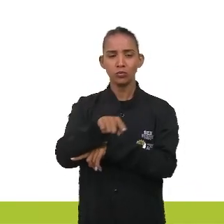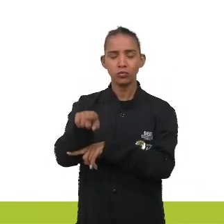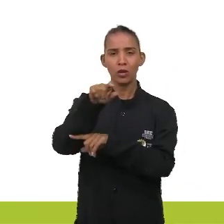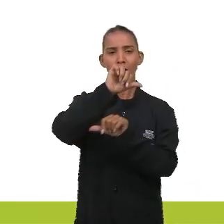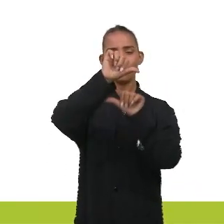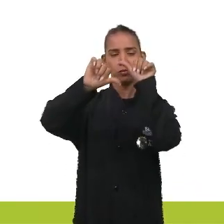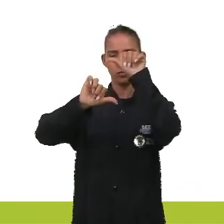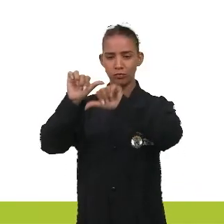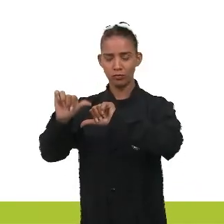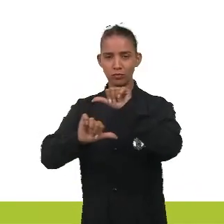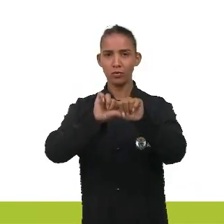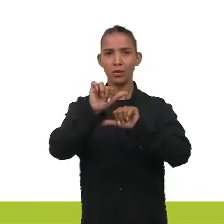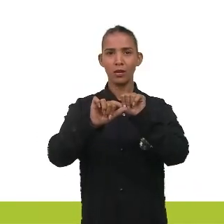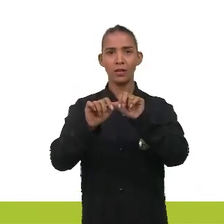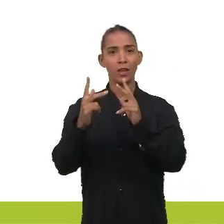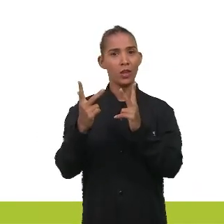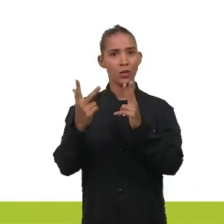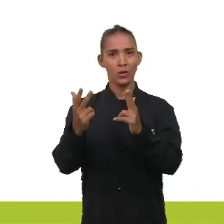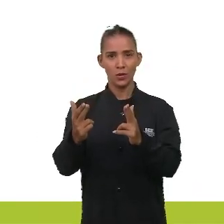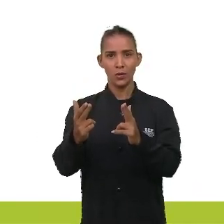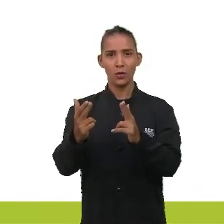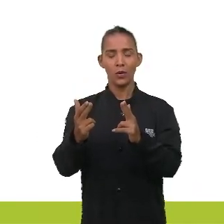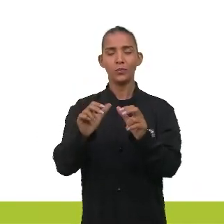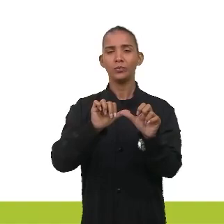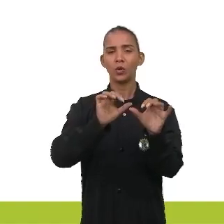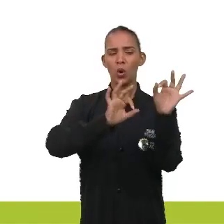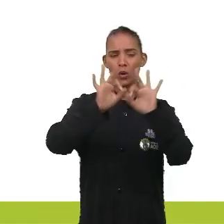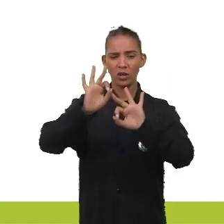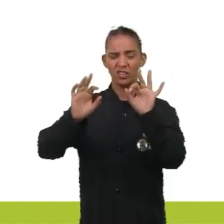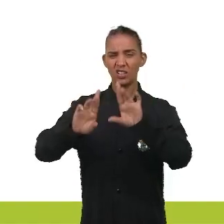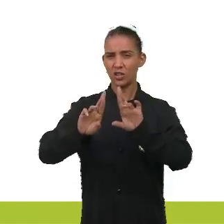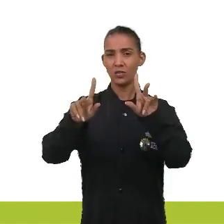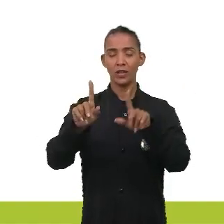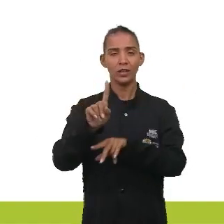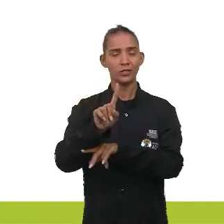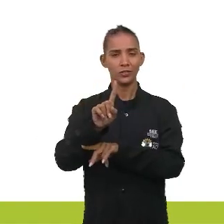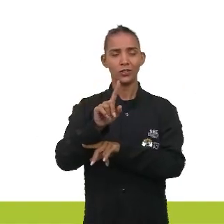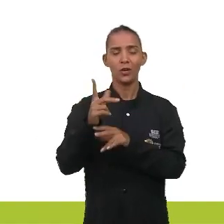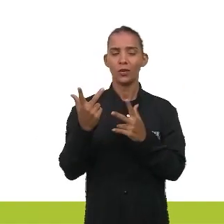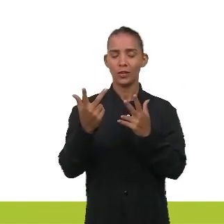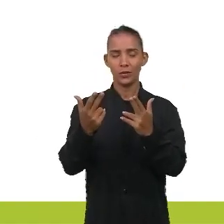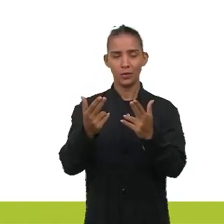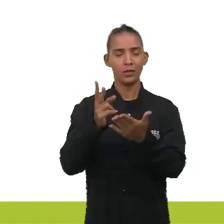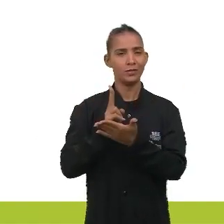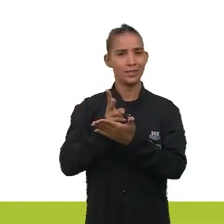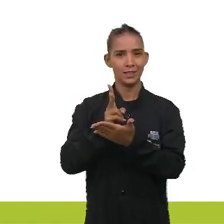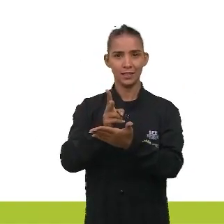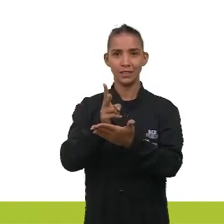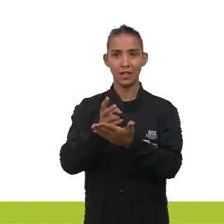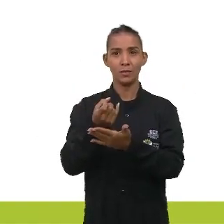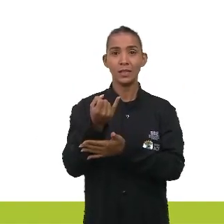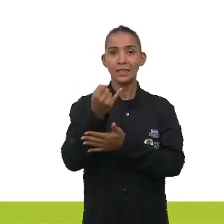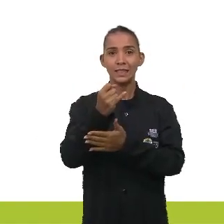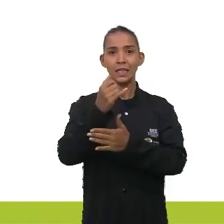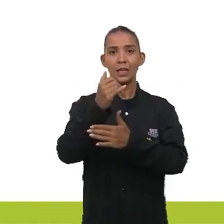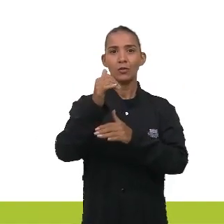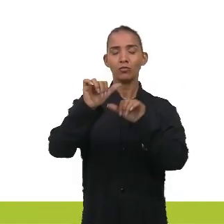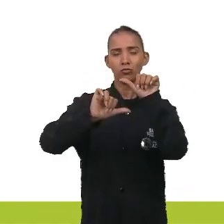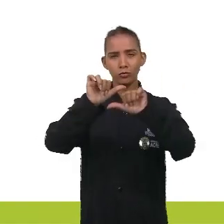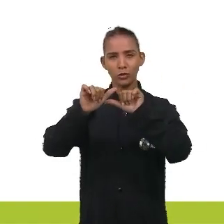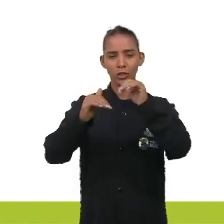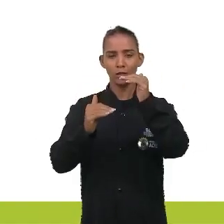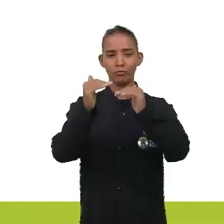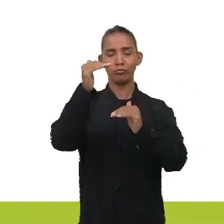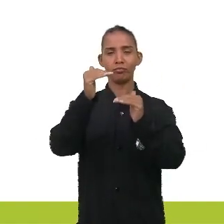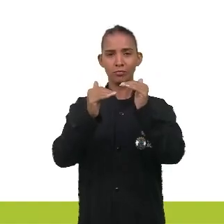ao redor da mesa não configura uma organização diferente, somente quando eu tiver intercalado as pessoas que estão do lado de